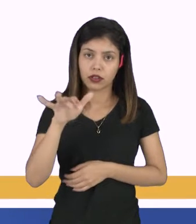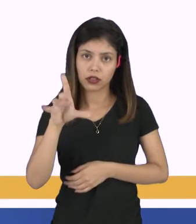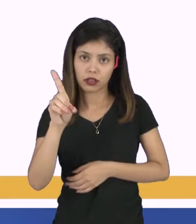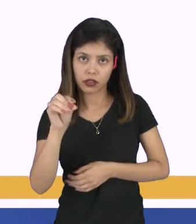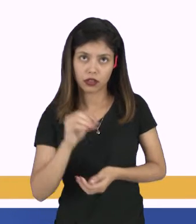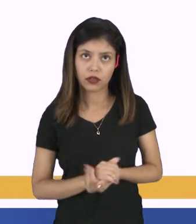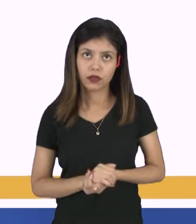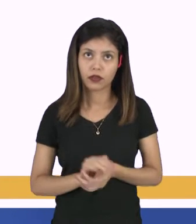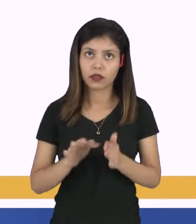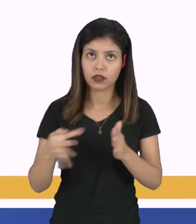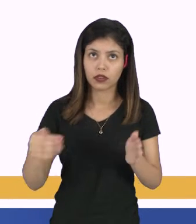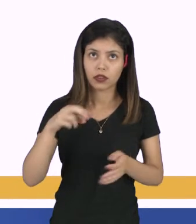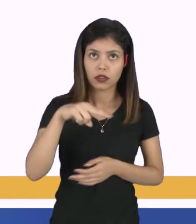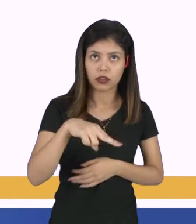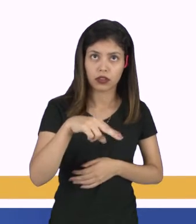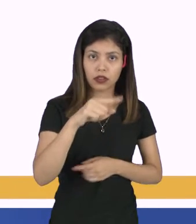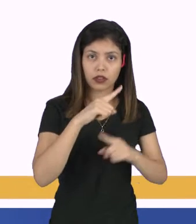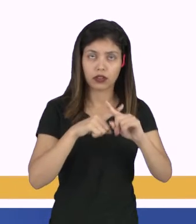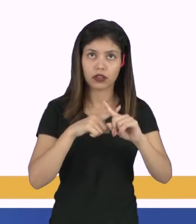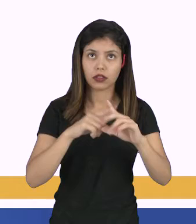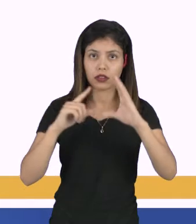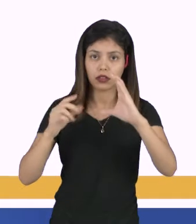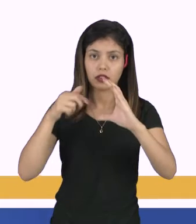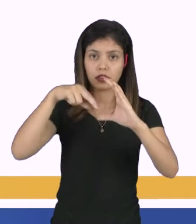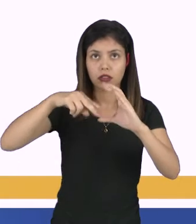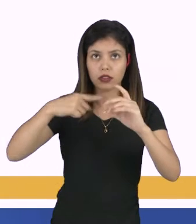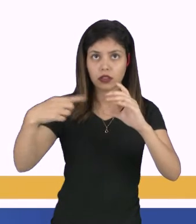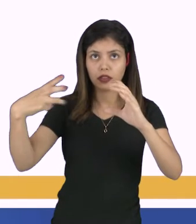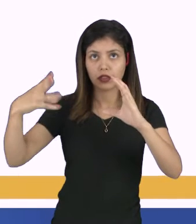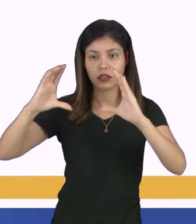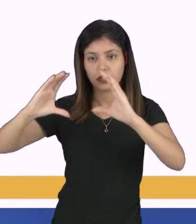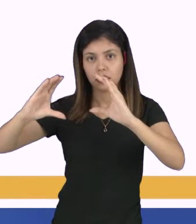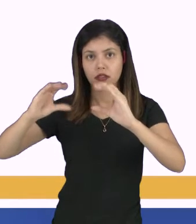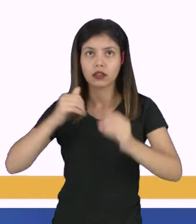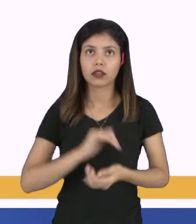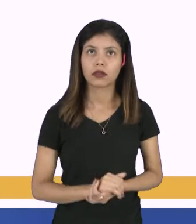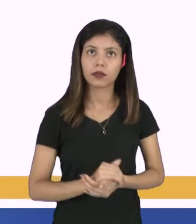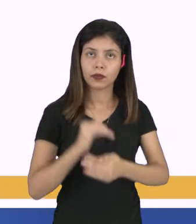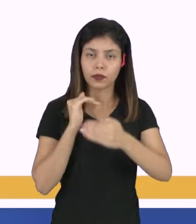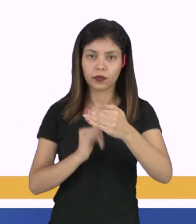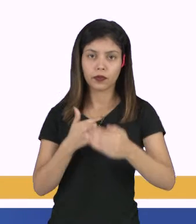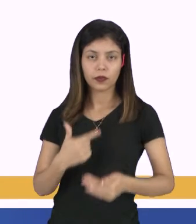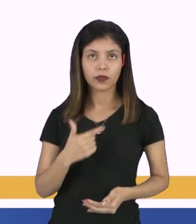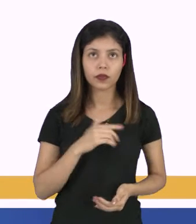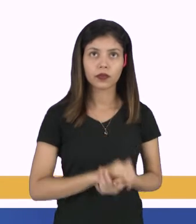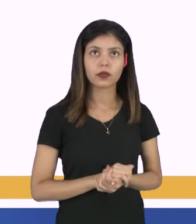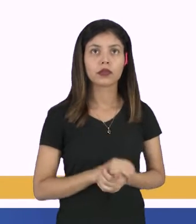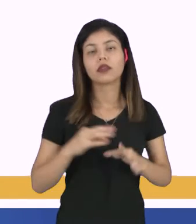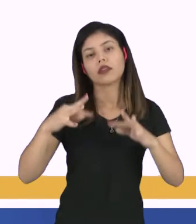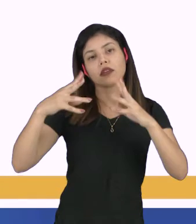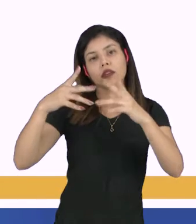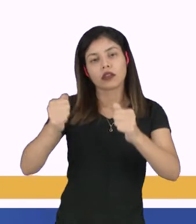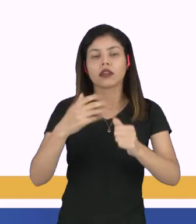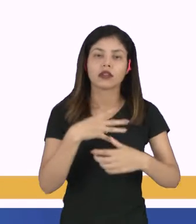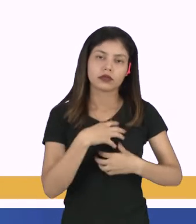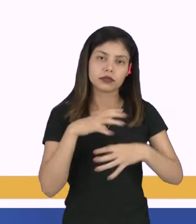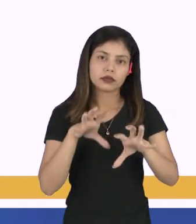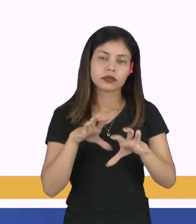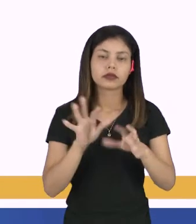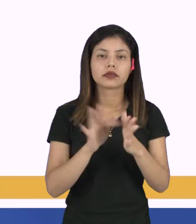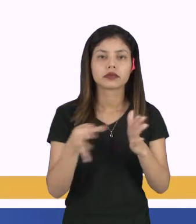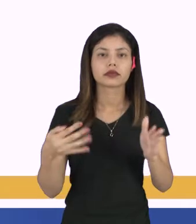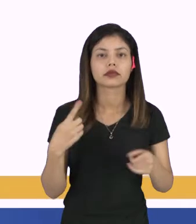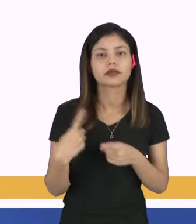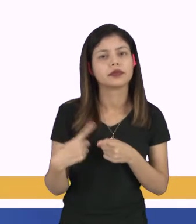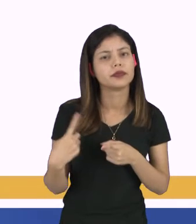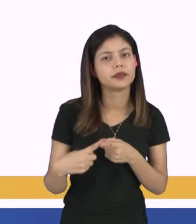dado pela fórmula n multiplicado por n menos 3 sobre 2. E aqui faz todo sentido essa fórmula,